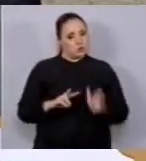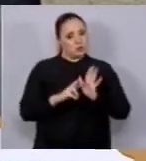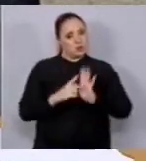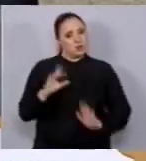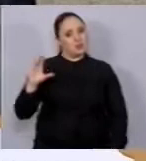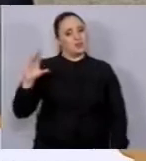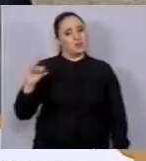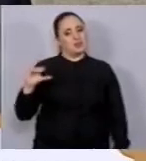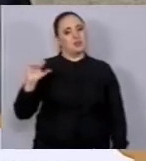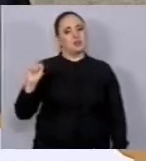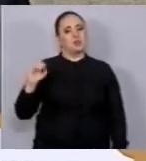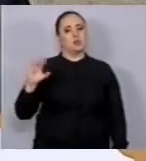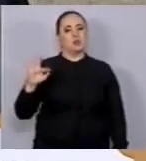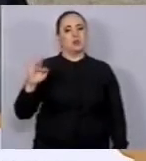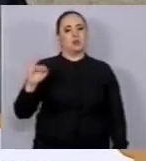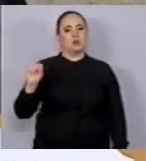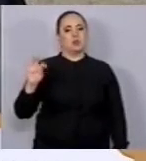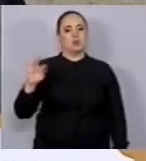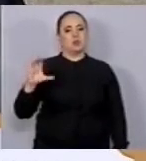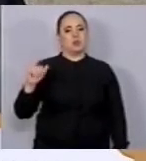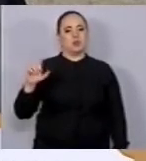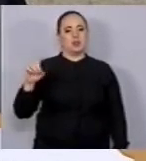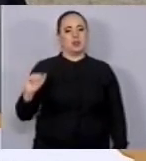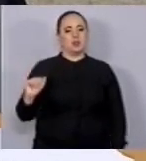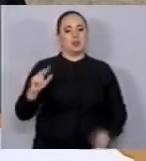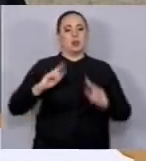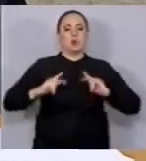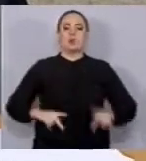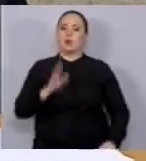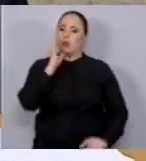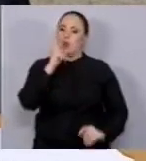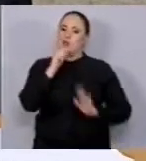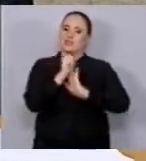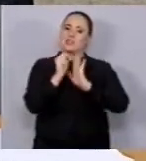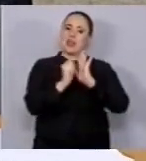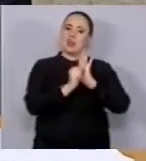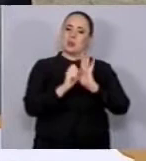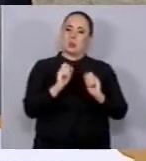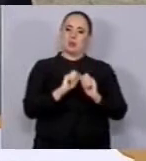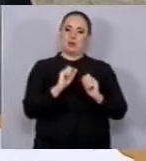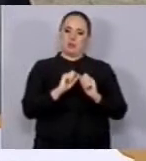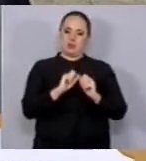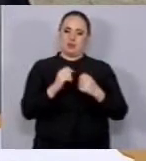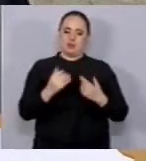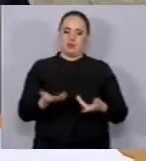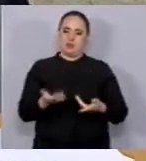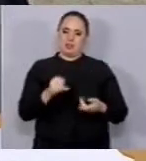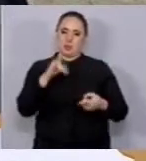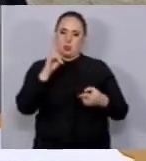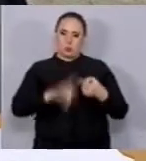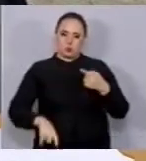ciência sofisticada, que a humanidade levou séculos para moldar. Transgredi-lo é impor